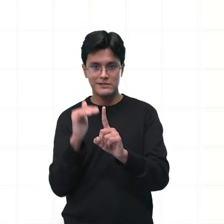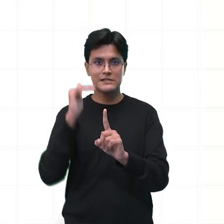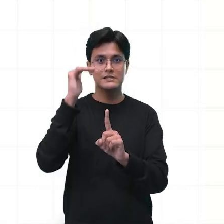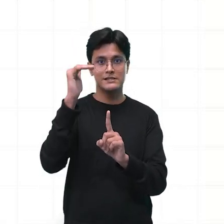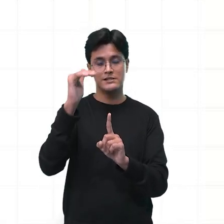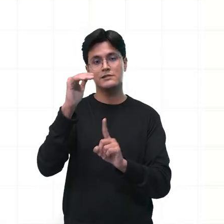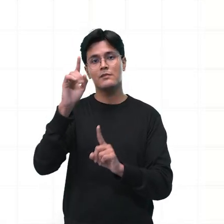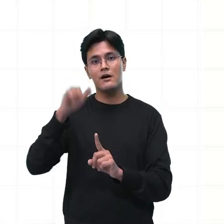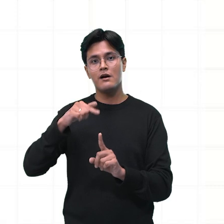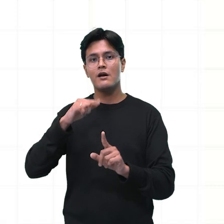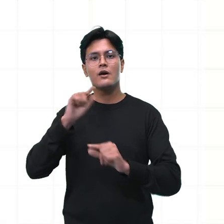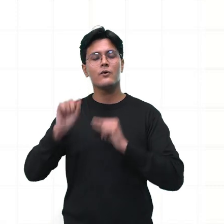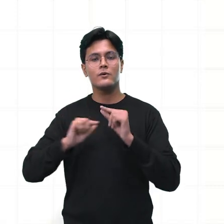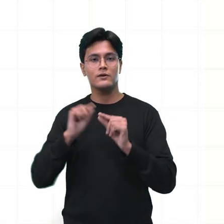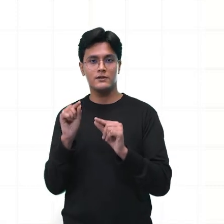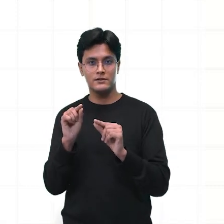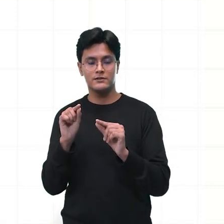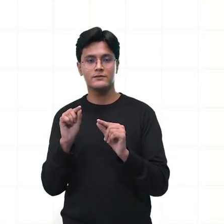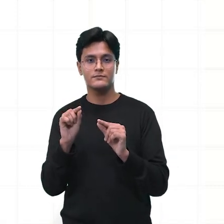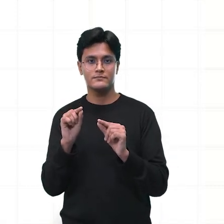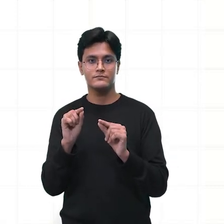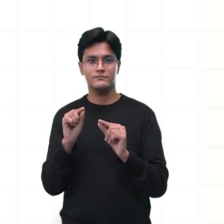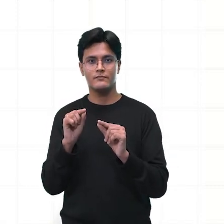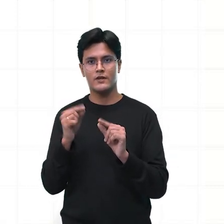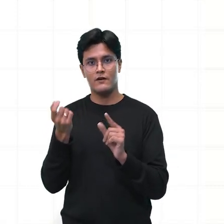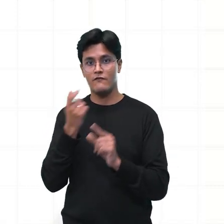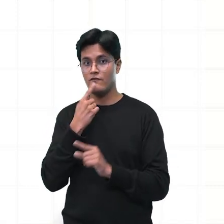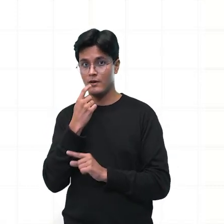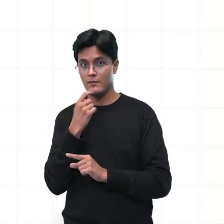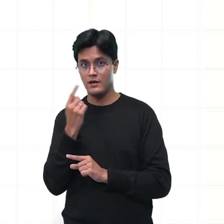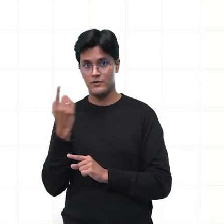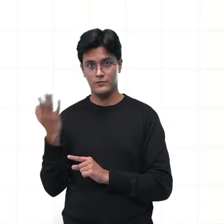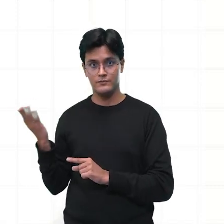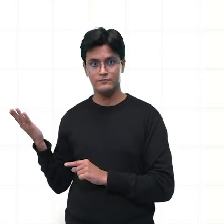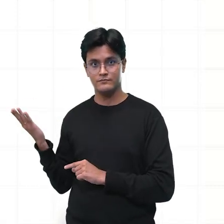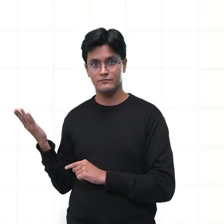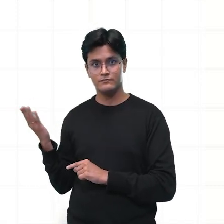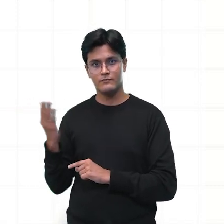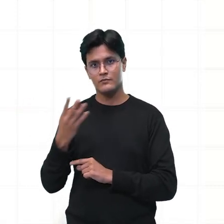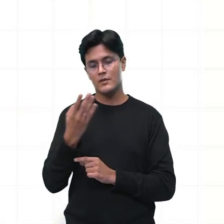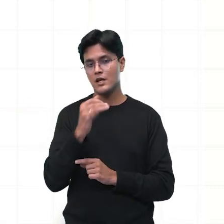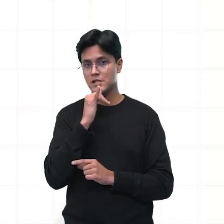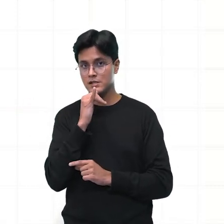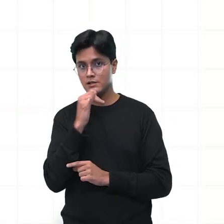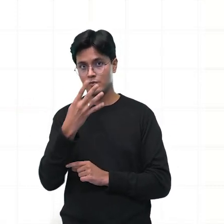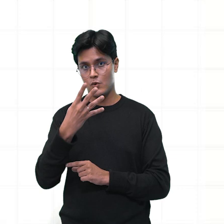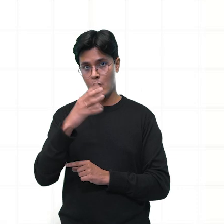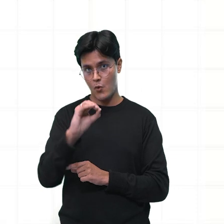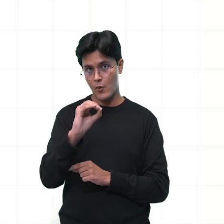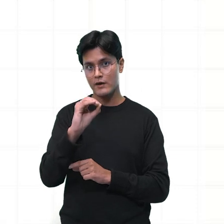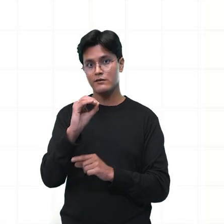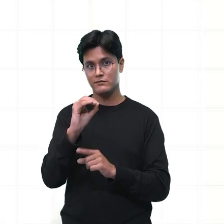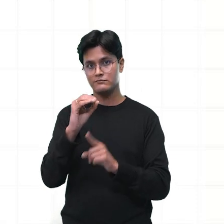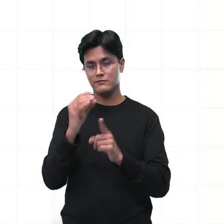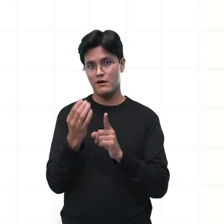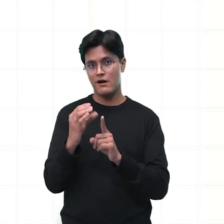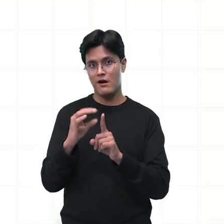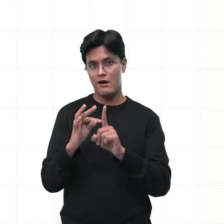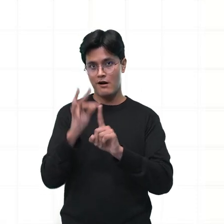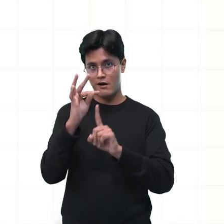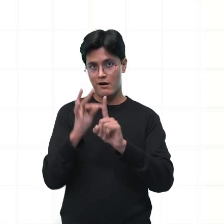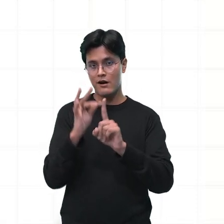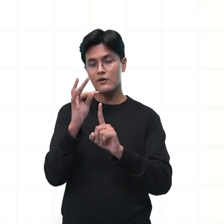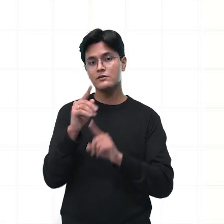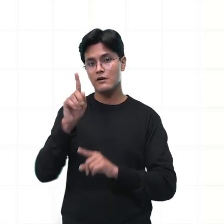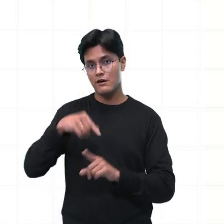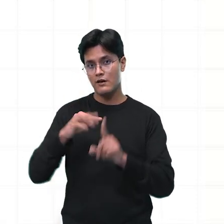como no nosso segundo caso aqui em vermelho, por exemplo, 40 graus, é uma temperatura o quê? Muito